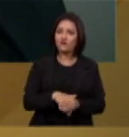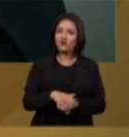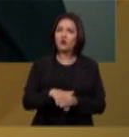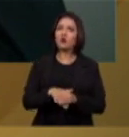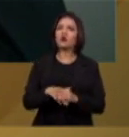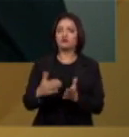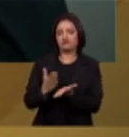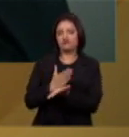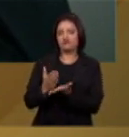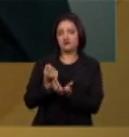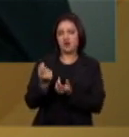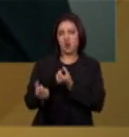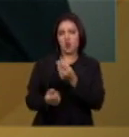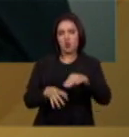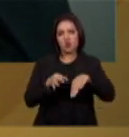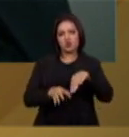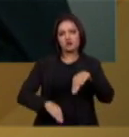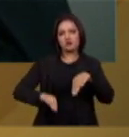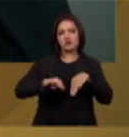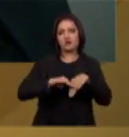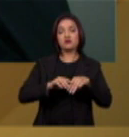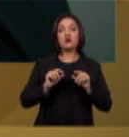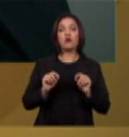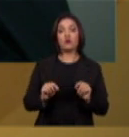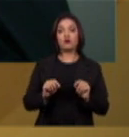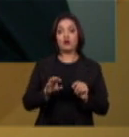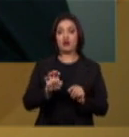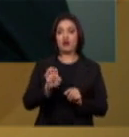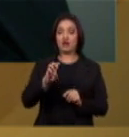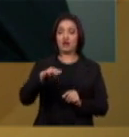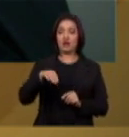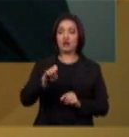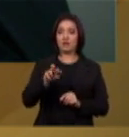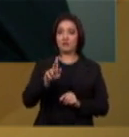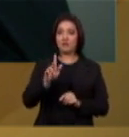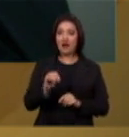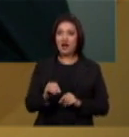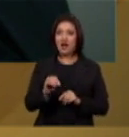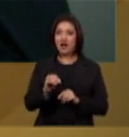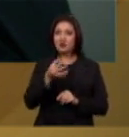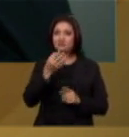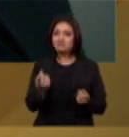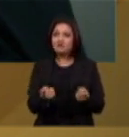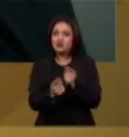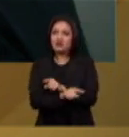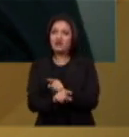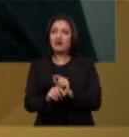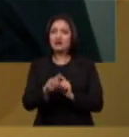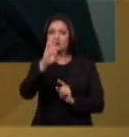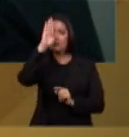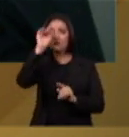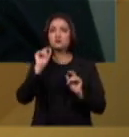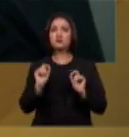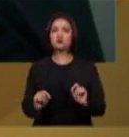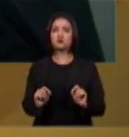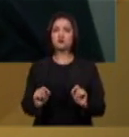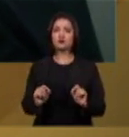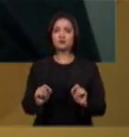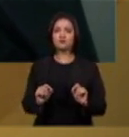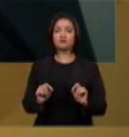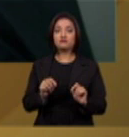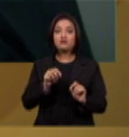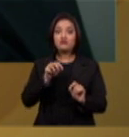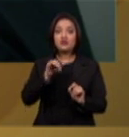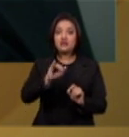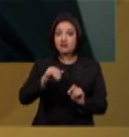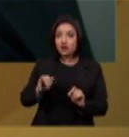nos antecederam, cuida de embargos de divergência, especialmente no que diz respeito à